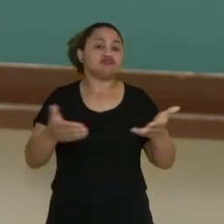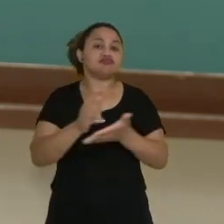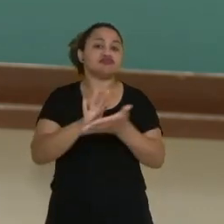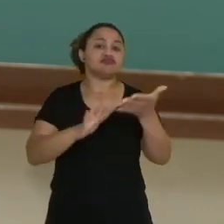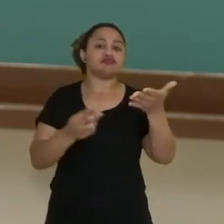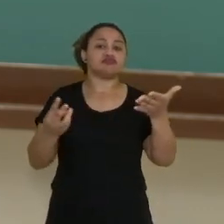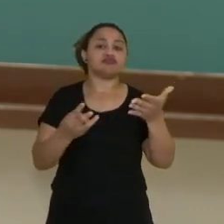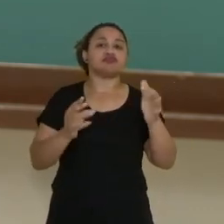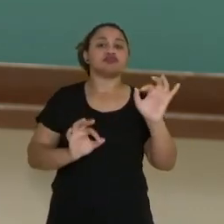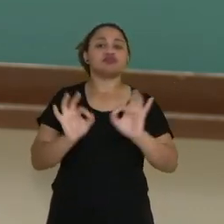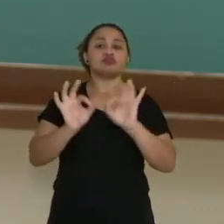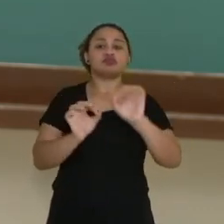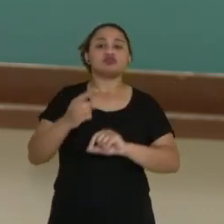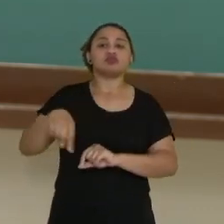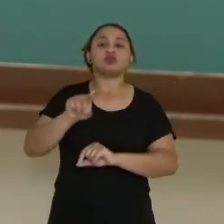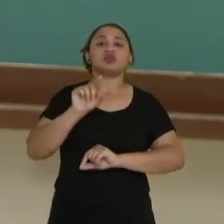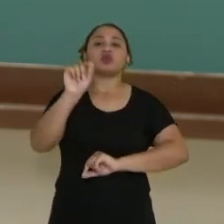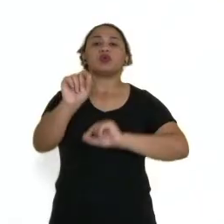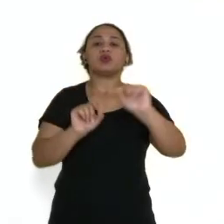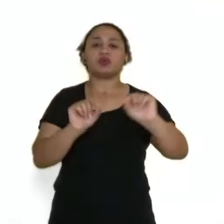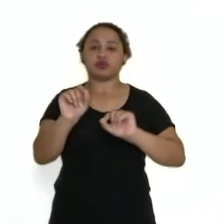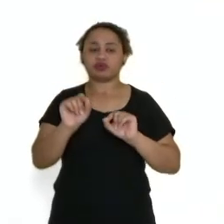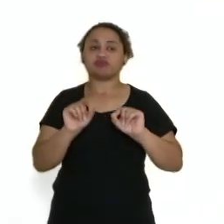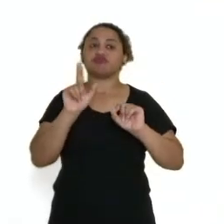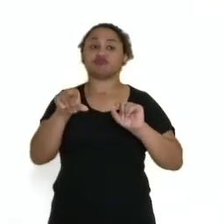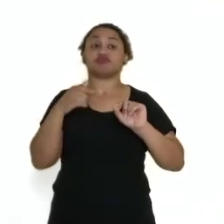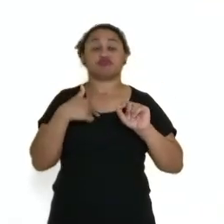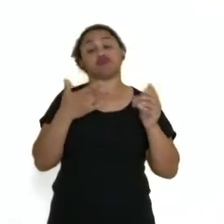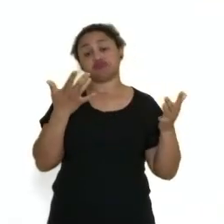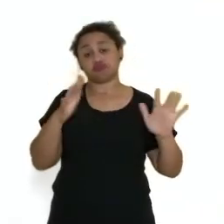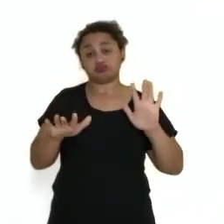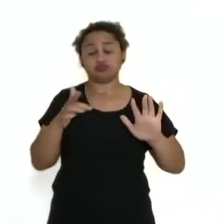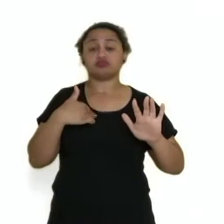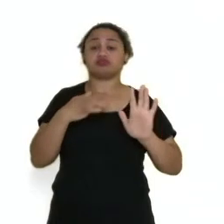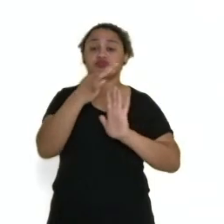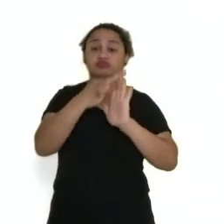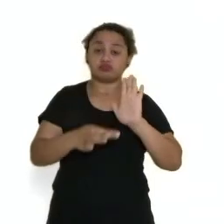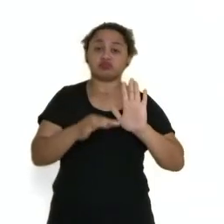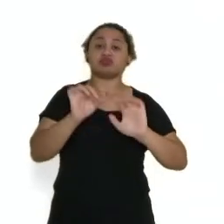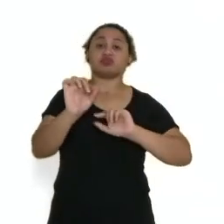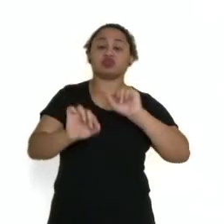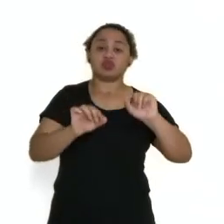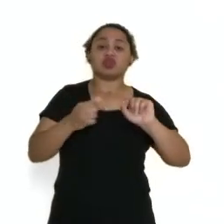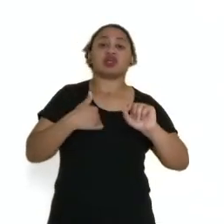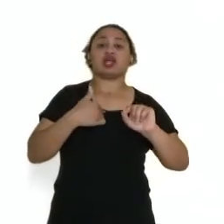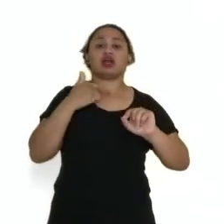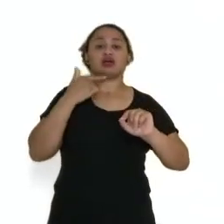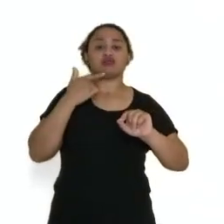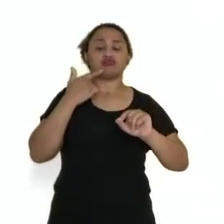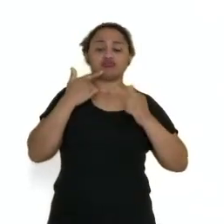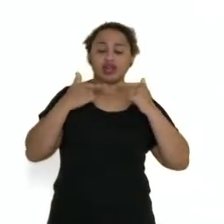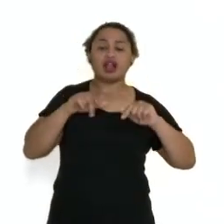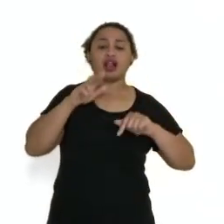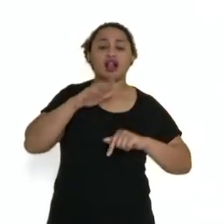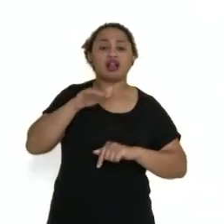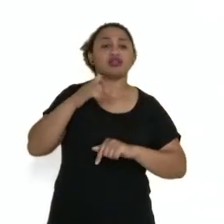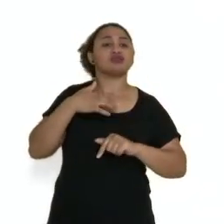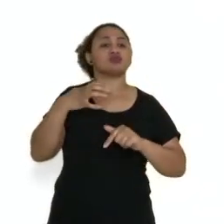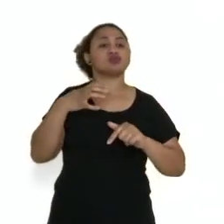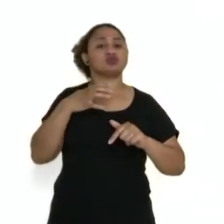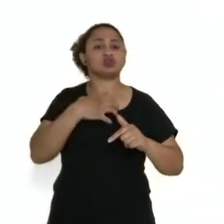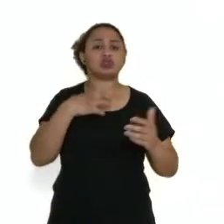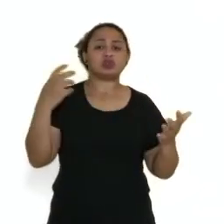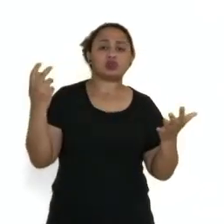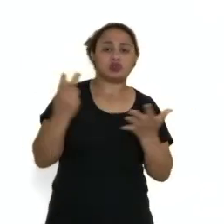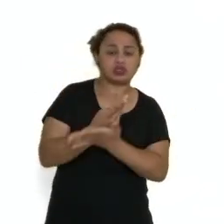eu preparei para você é, de acordo com o texto, quando a língua é mal utilizada, ocorrem